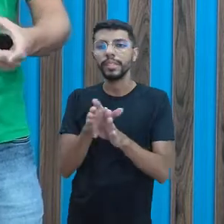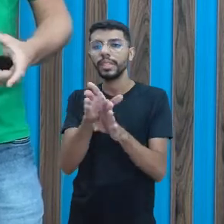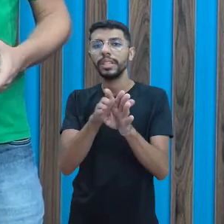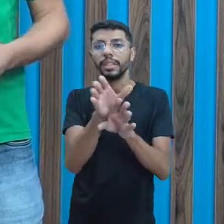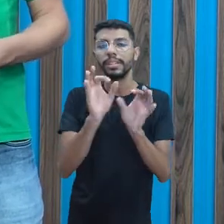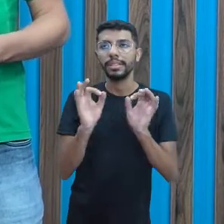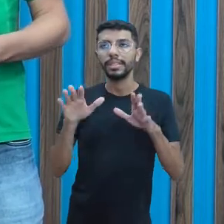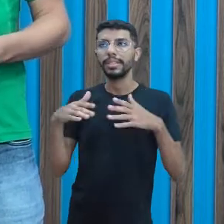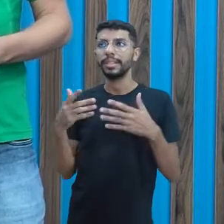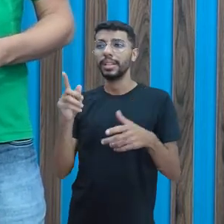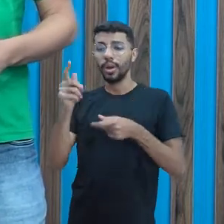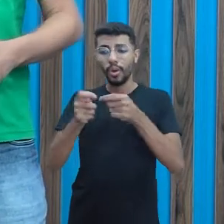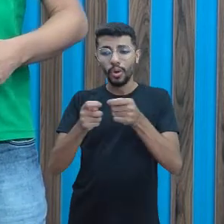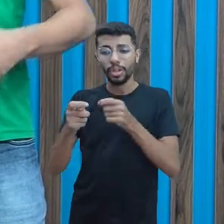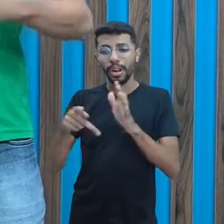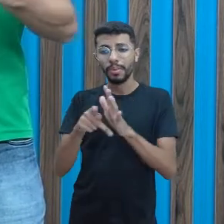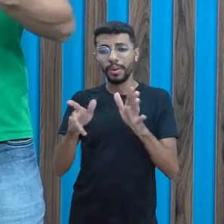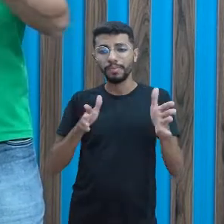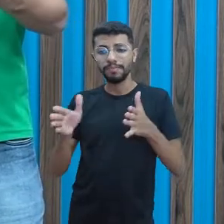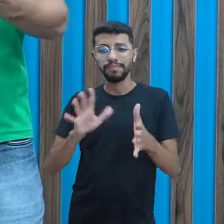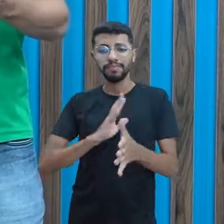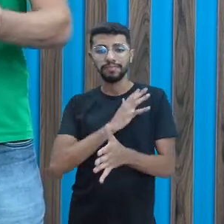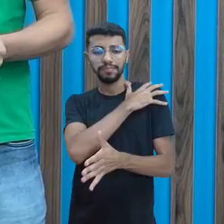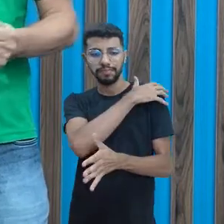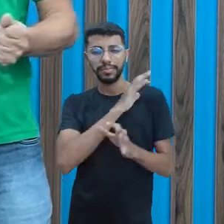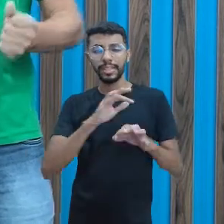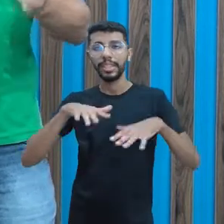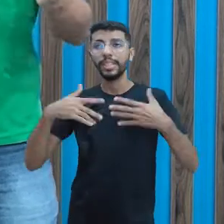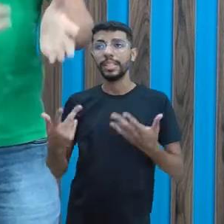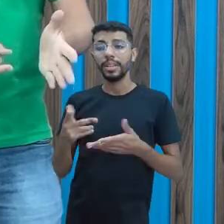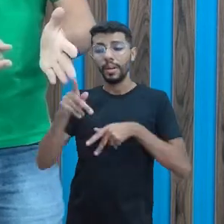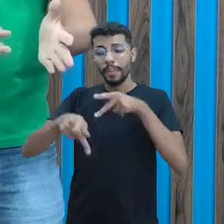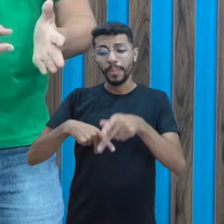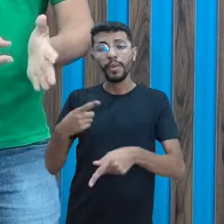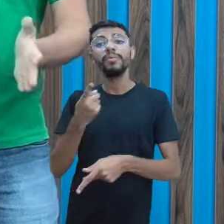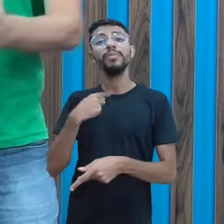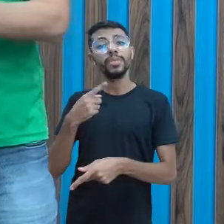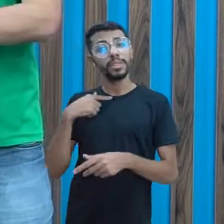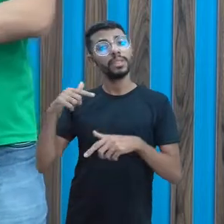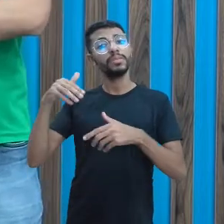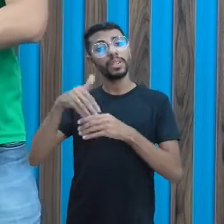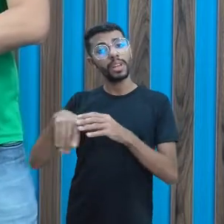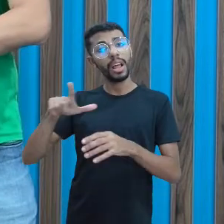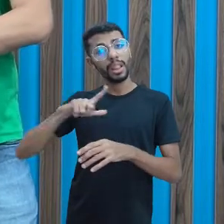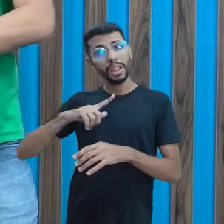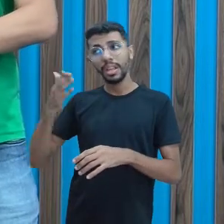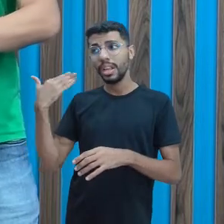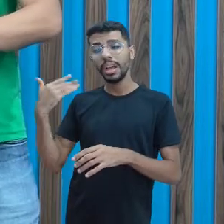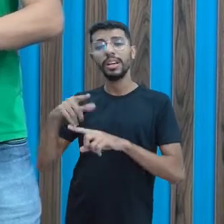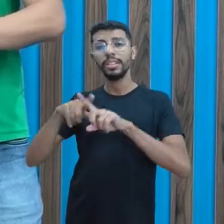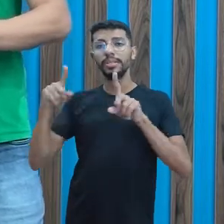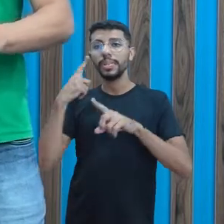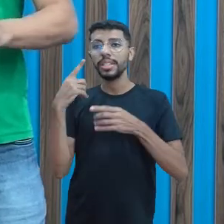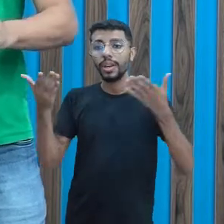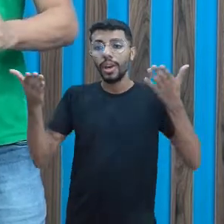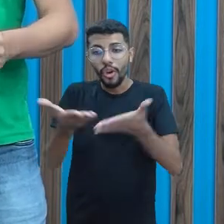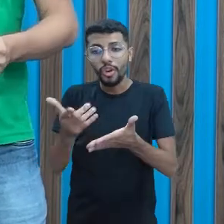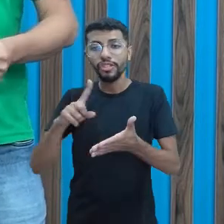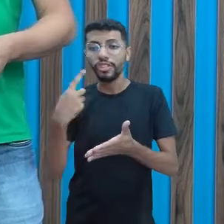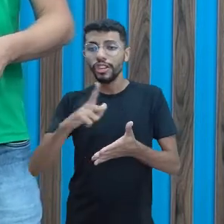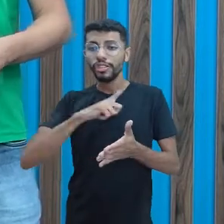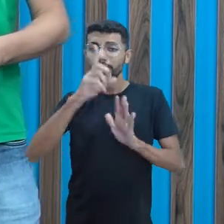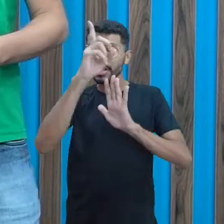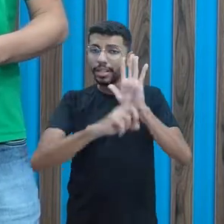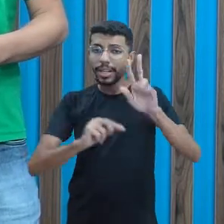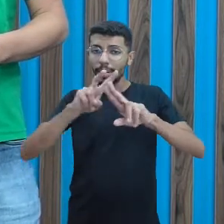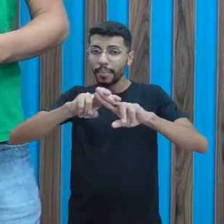Exército, controlado pelo Exército, e o povo queria votar. Então, veja, hoje nós temos esse direito, na ditadura não tinha. Por isso que a gente tem que valorizar